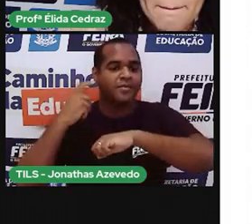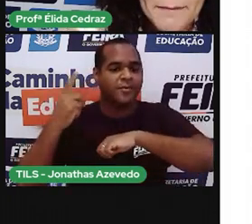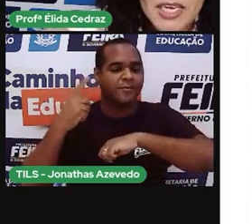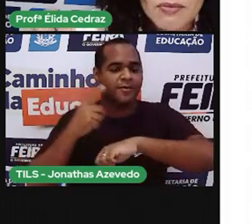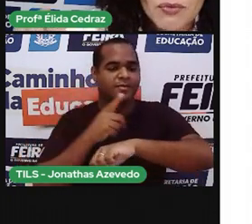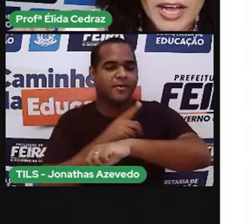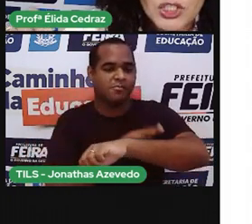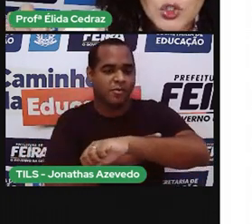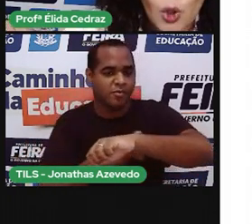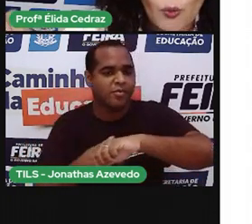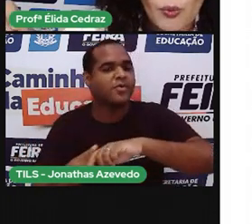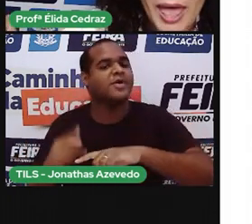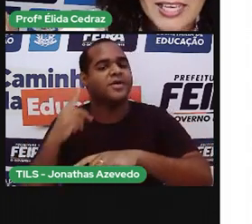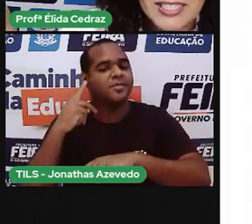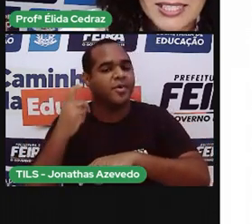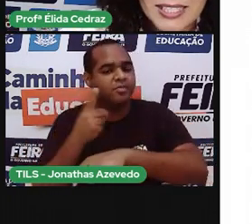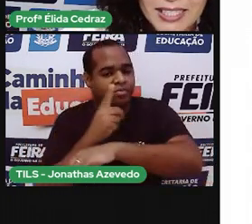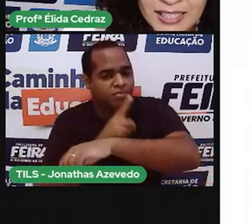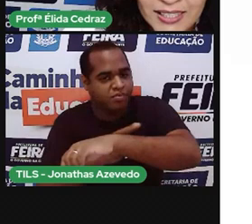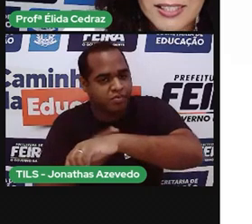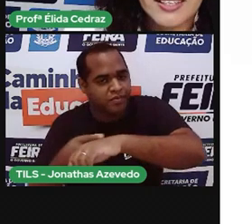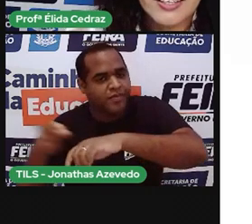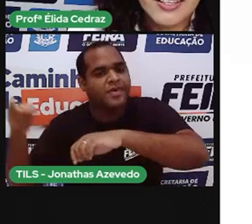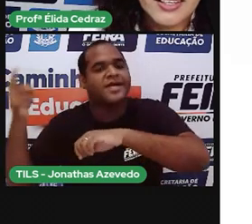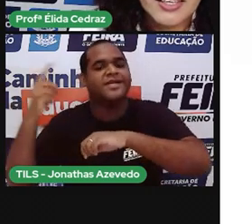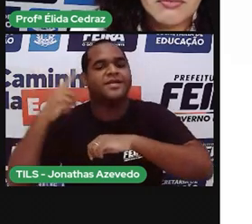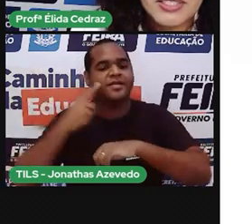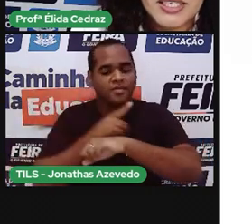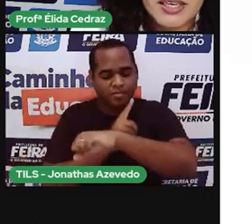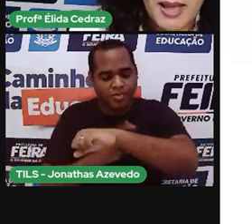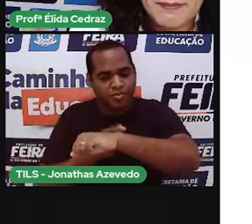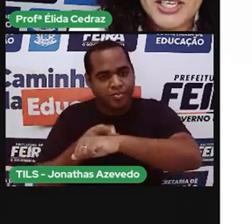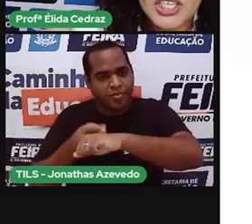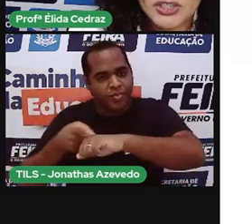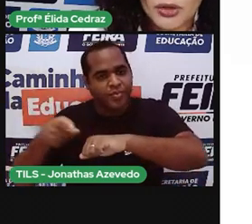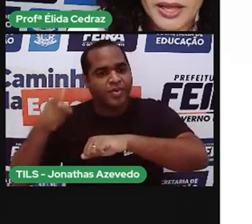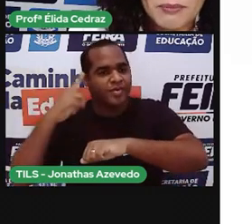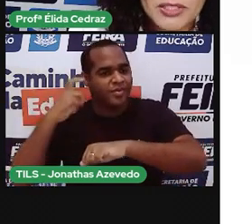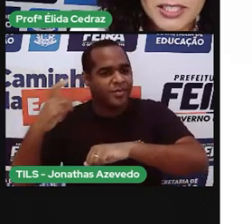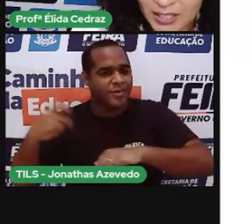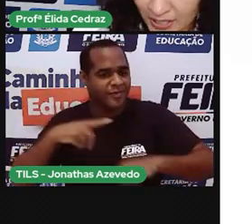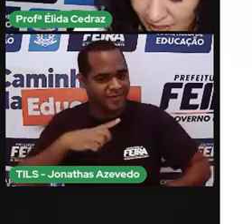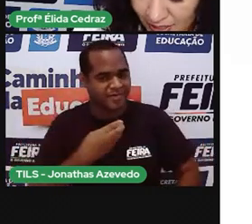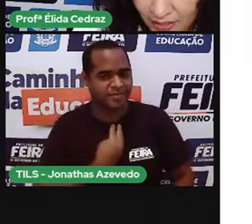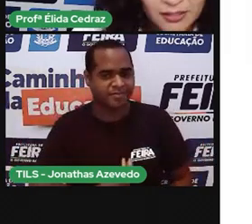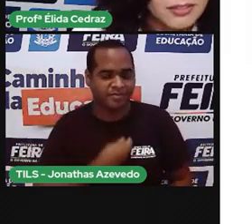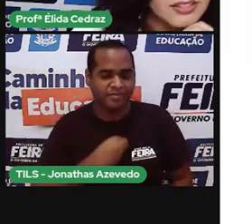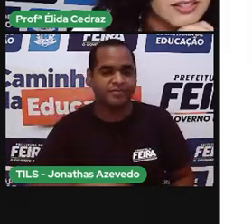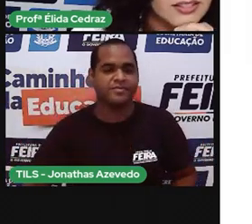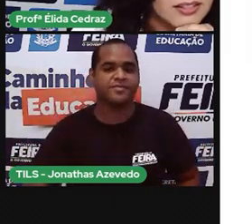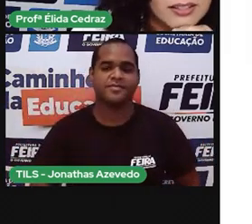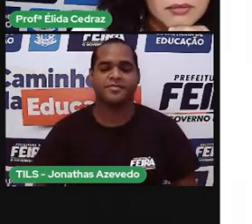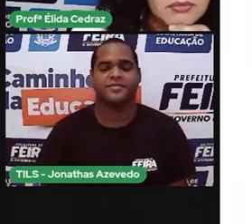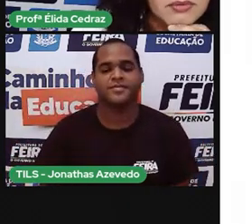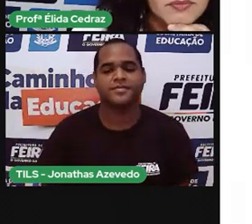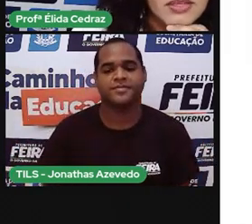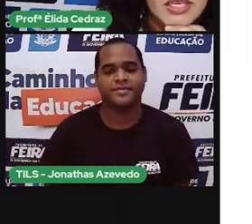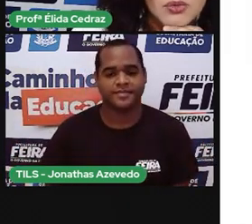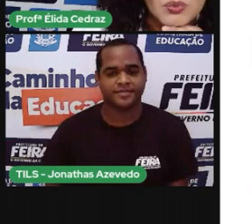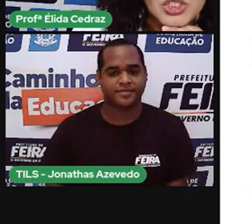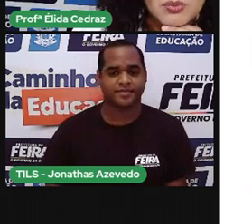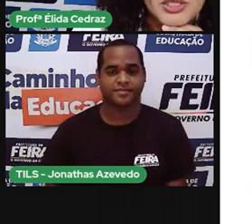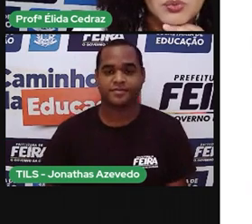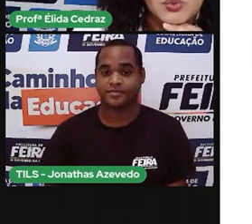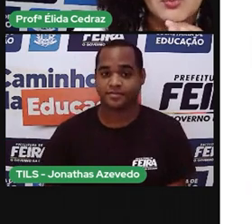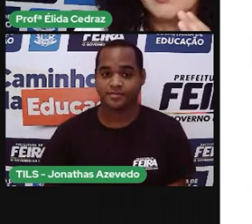dó, ré, mi, fá, sol, lá, si. E você aprende a tocar a musiquinha nele.